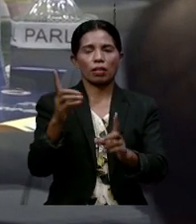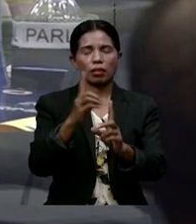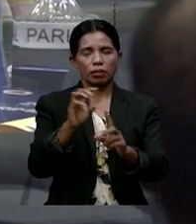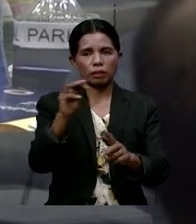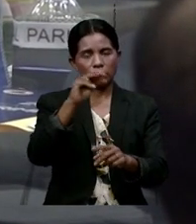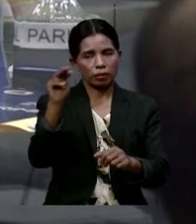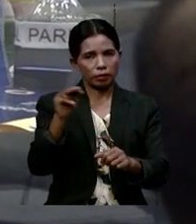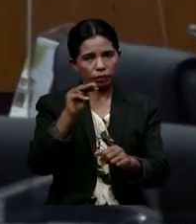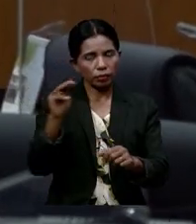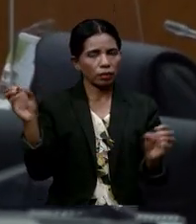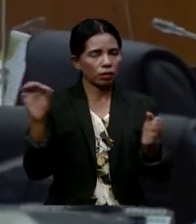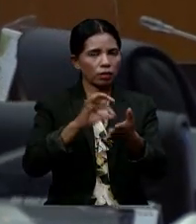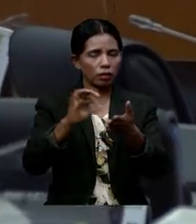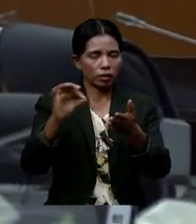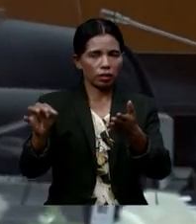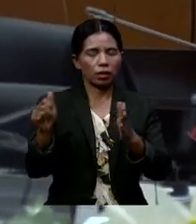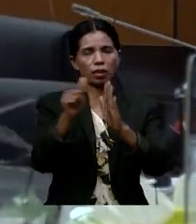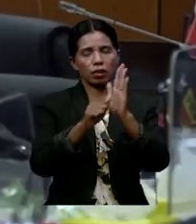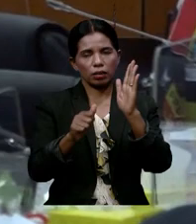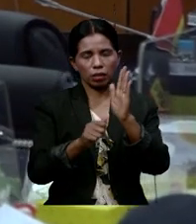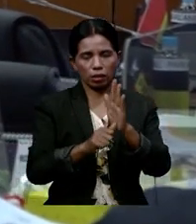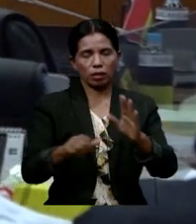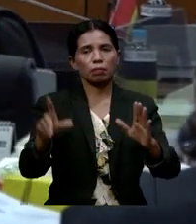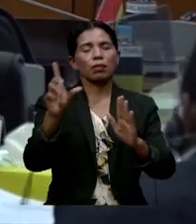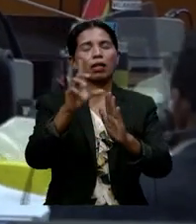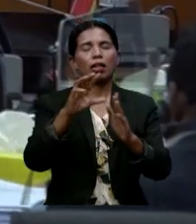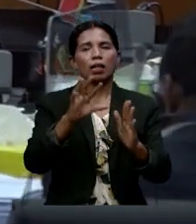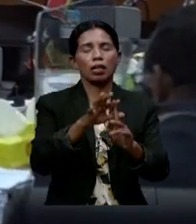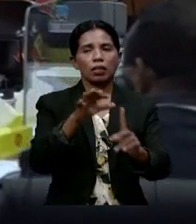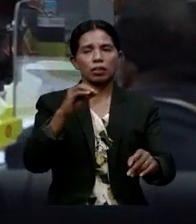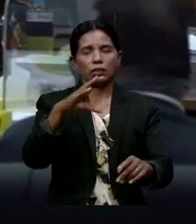la resista agenda ba eleição komisario Kak Joanico Vicente Tito Silva, GMN.